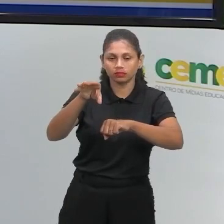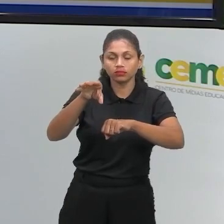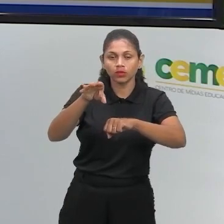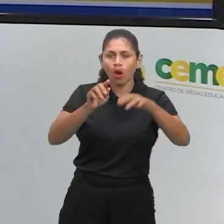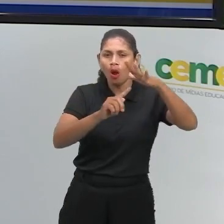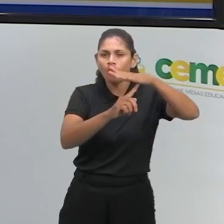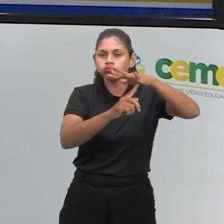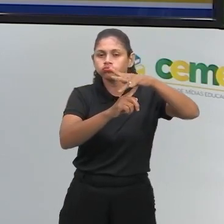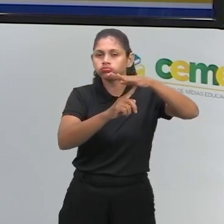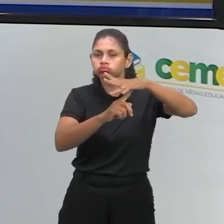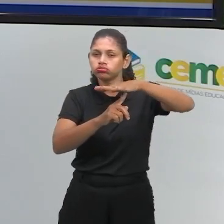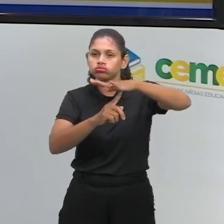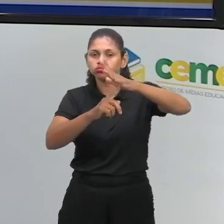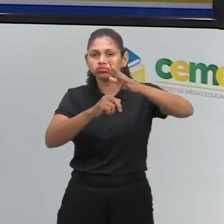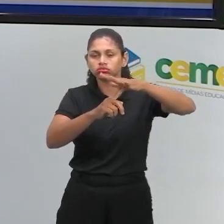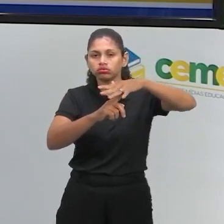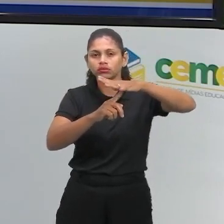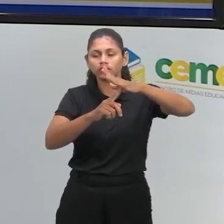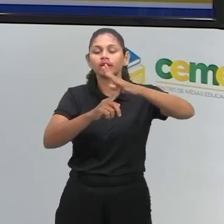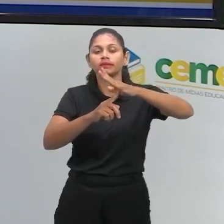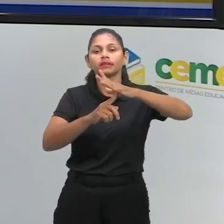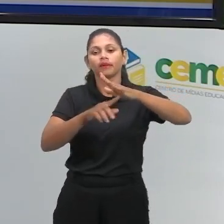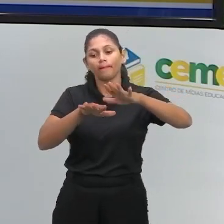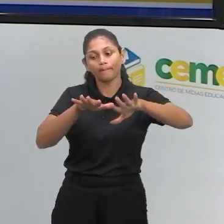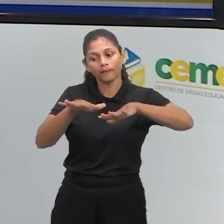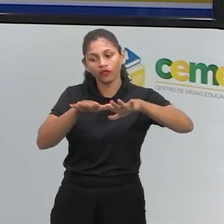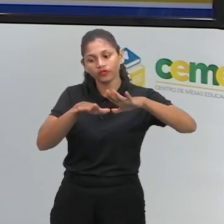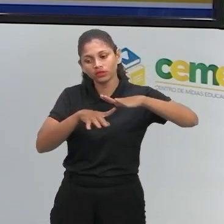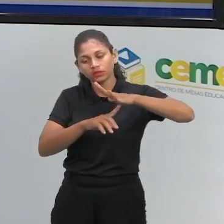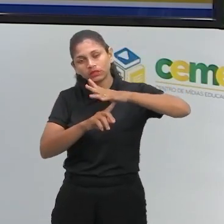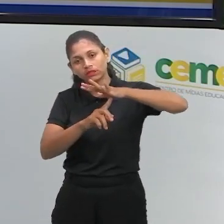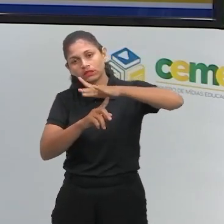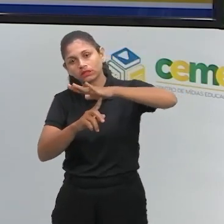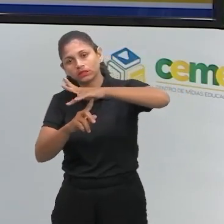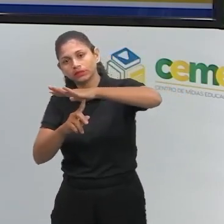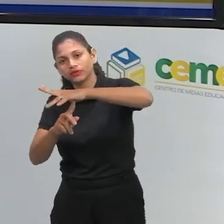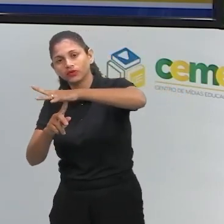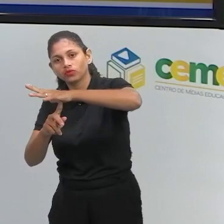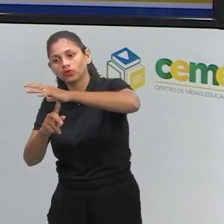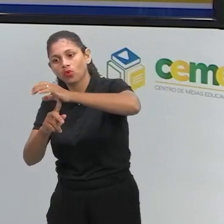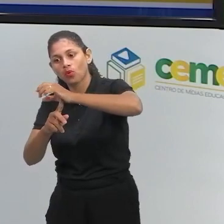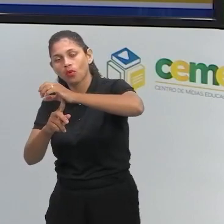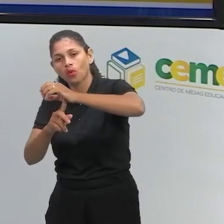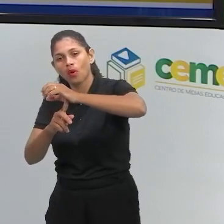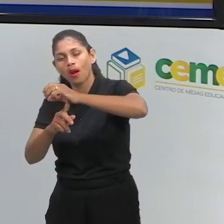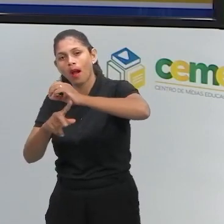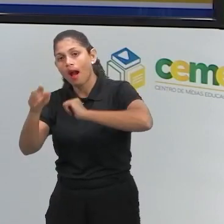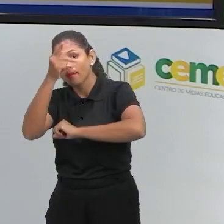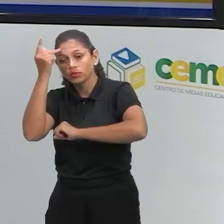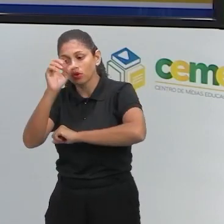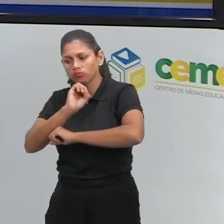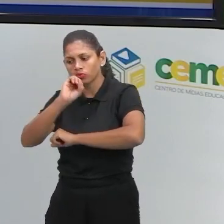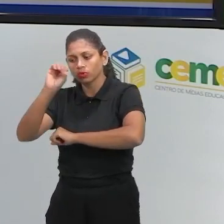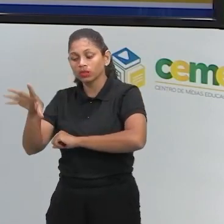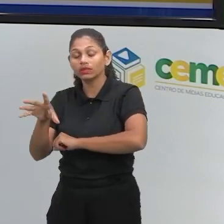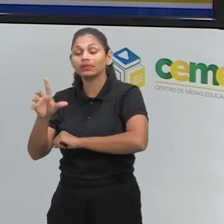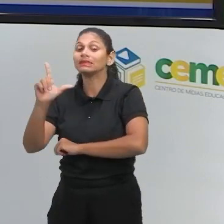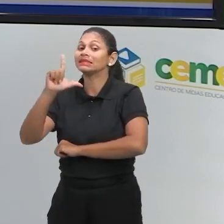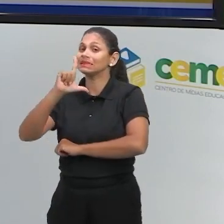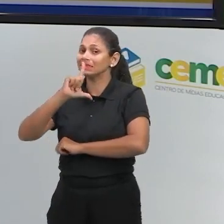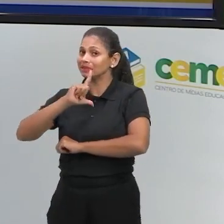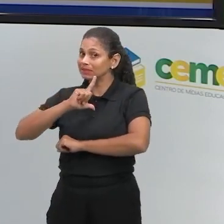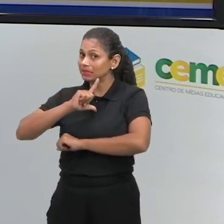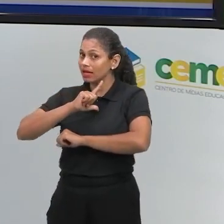sempre na direção frontal, né, sempre indo para frente, ao jogar a pedra ela vai ter uma trajetória. E como que vai